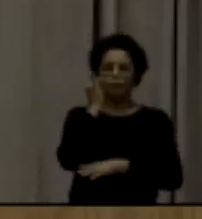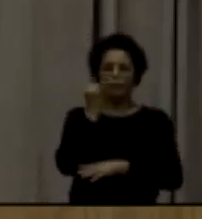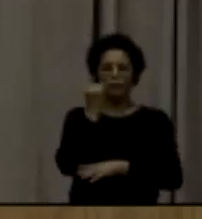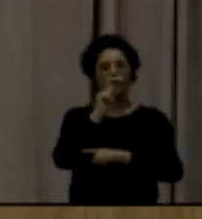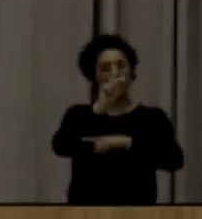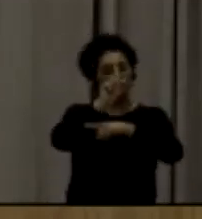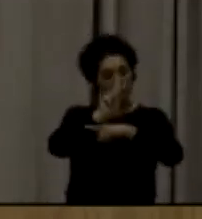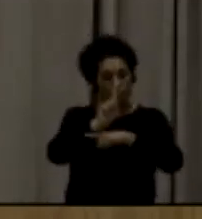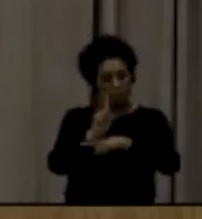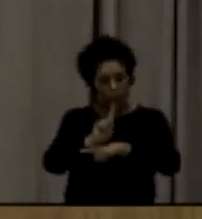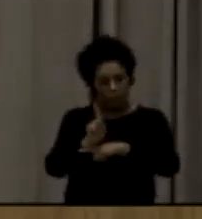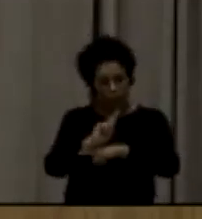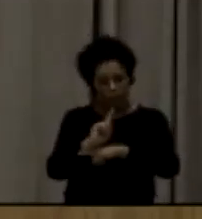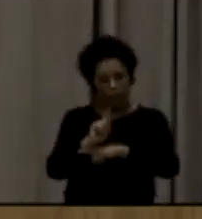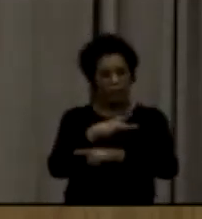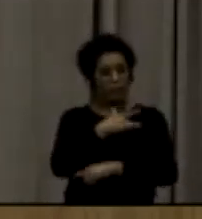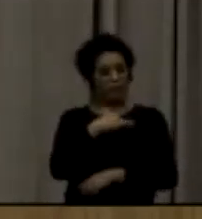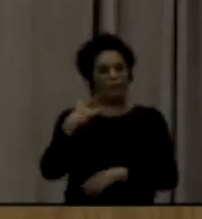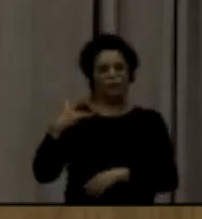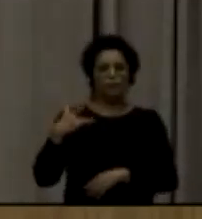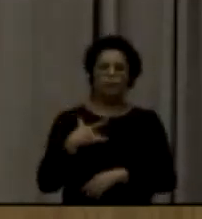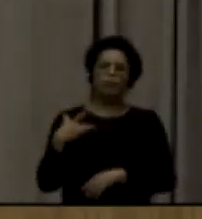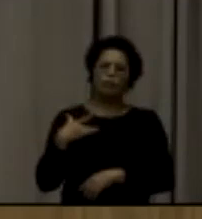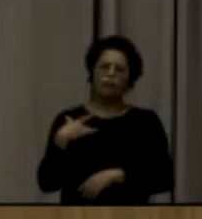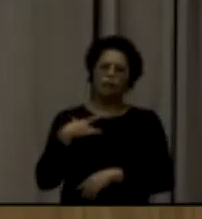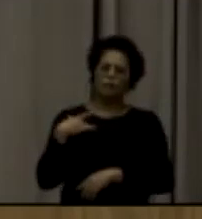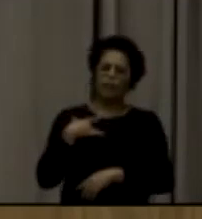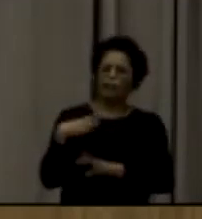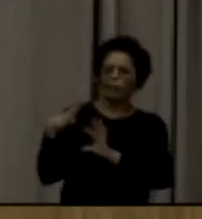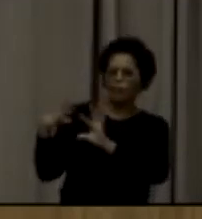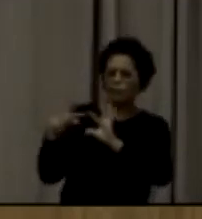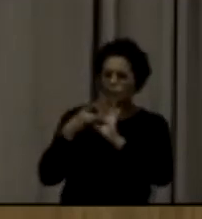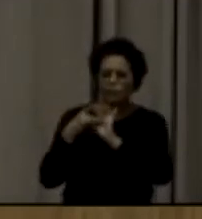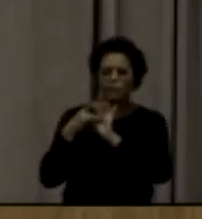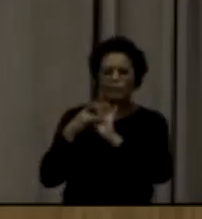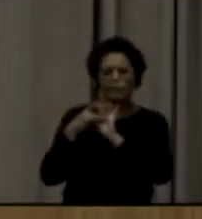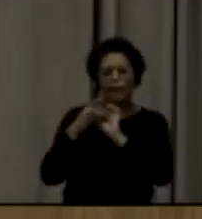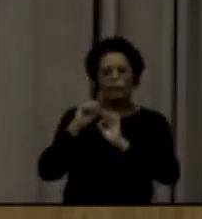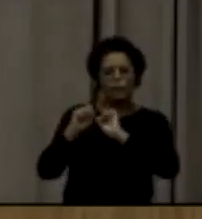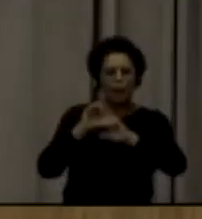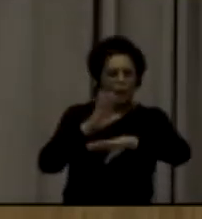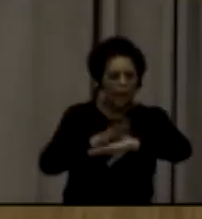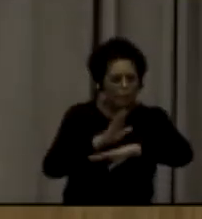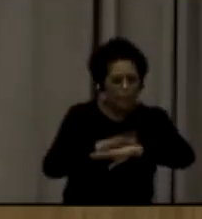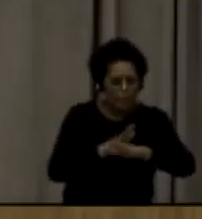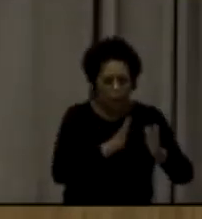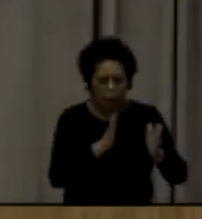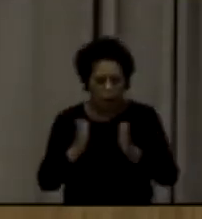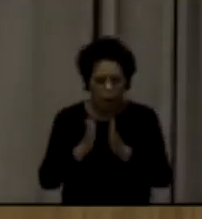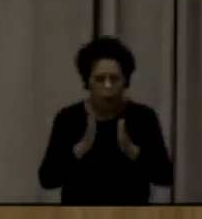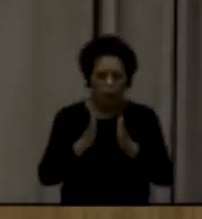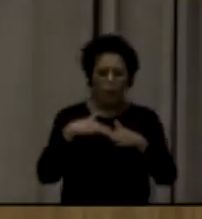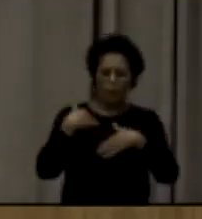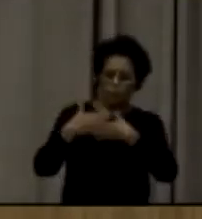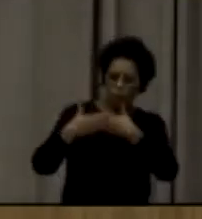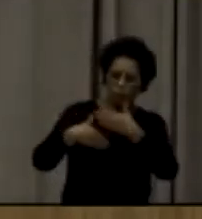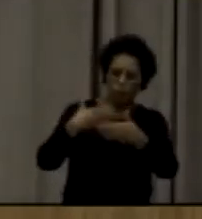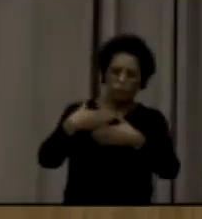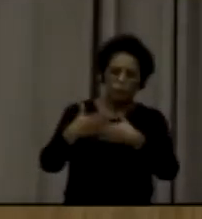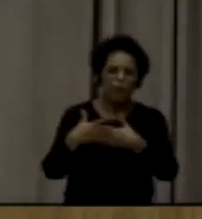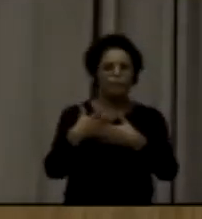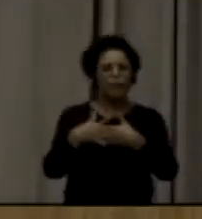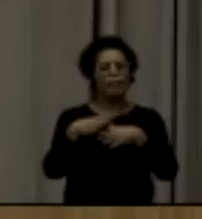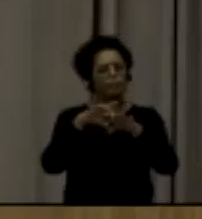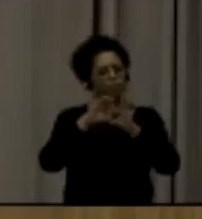a gestão da saúde, ou seja, essa gestão ela está associada a tempo e movimento, ou seja, tem que estar